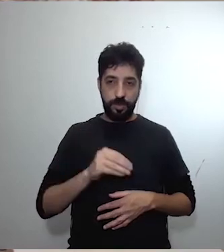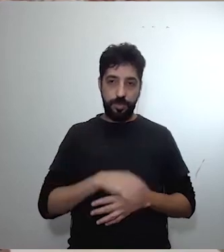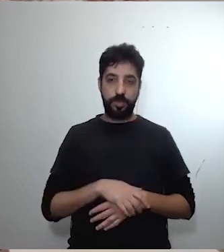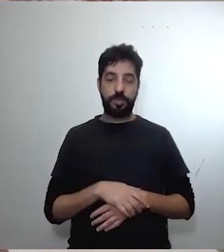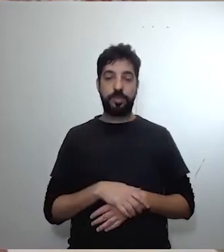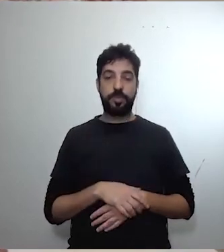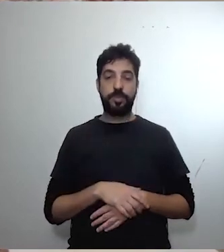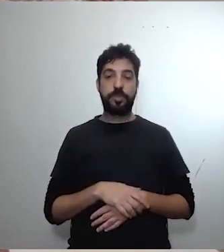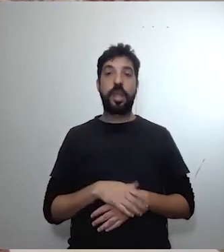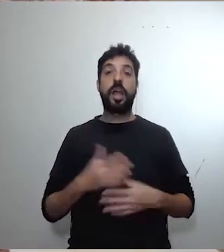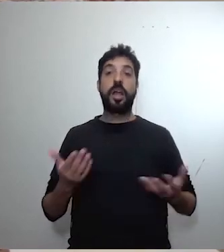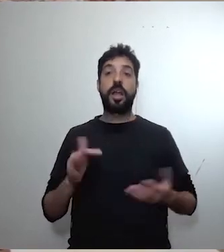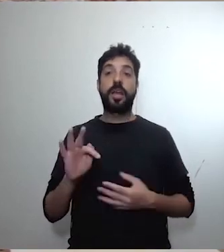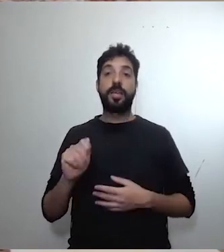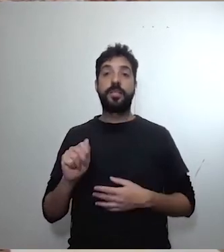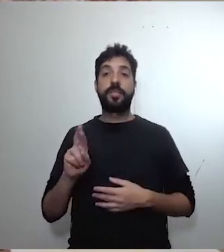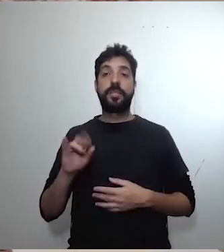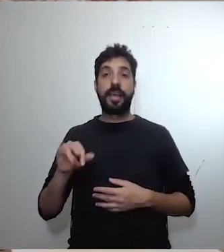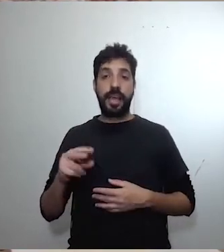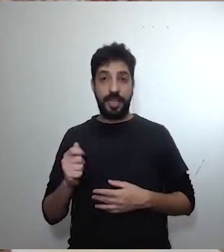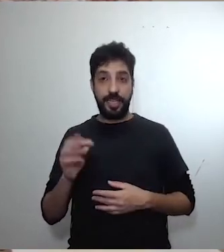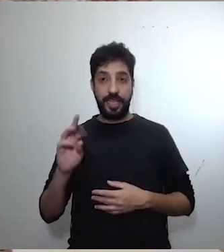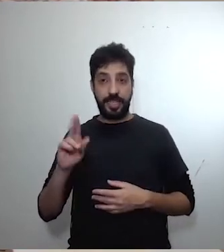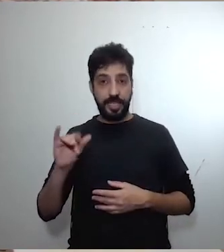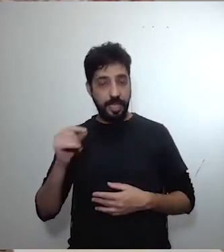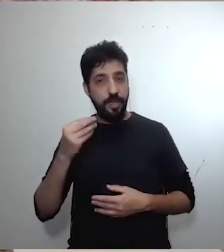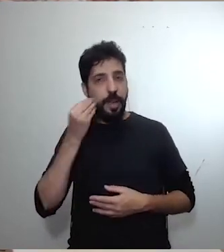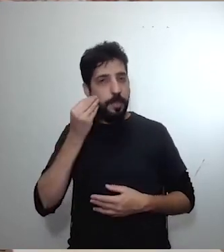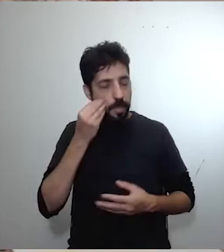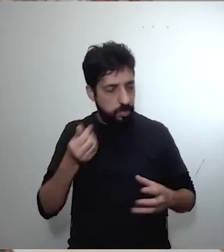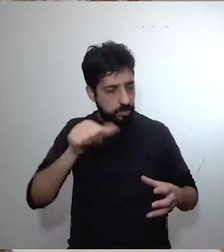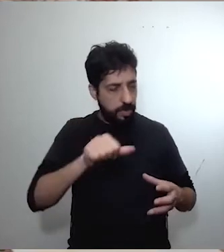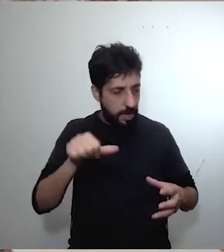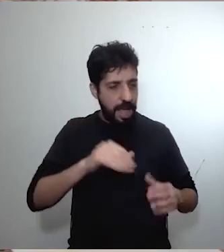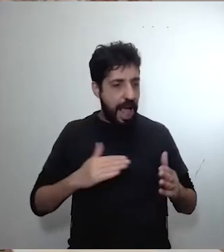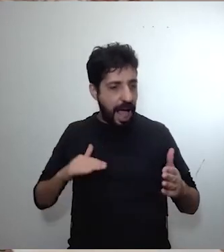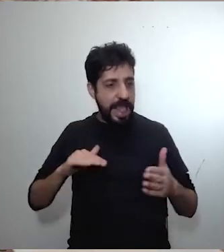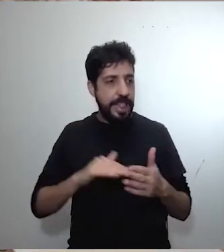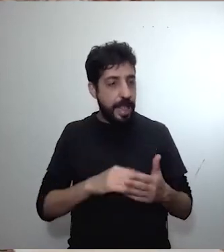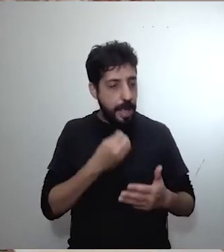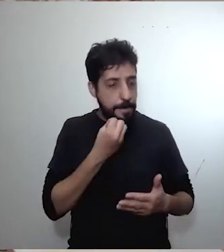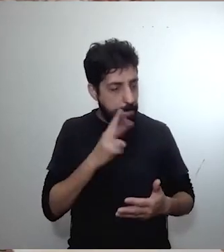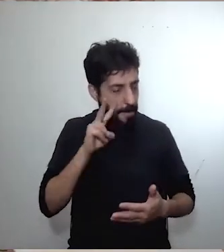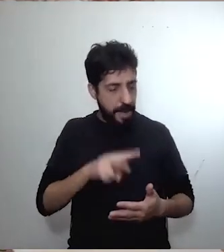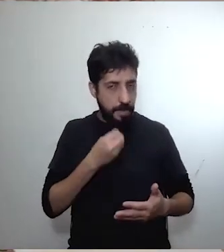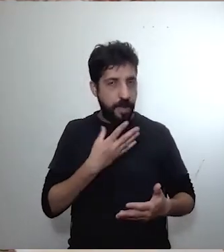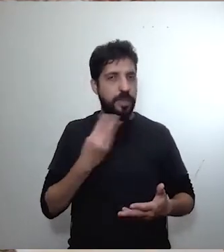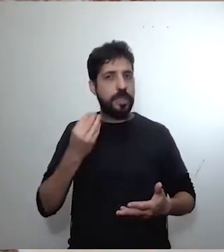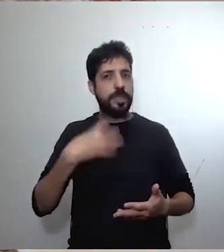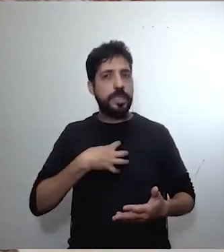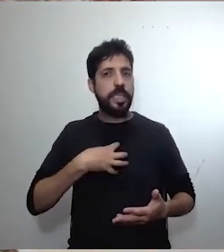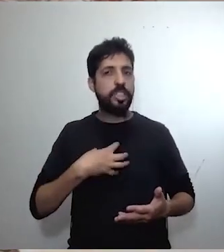eu adicionar. E a farinha de trigo é até dar o ponto. Eu posso. Então, você pode colocar aos pouquinhos